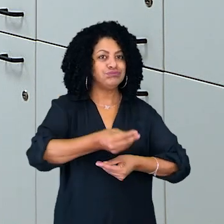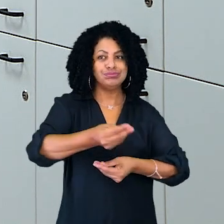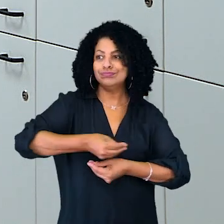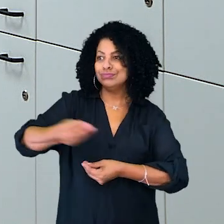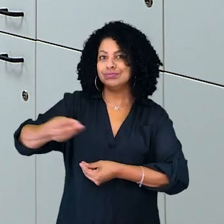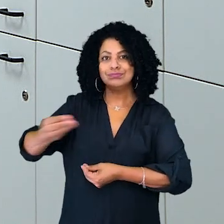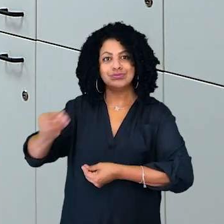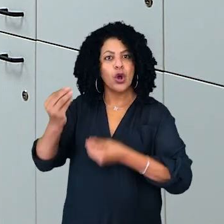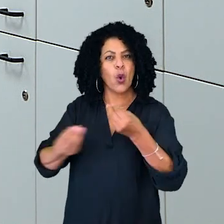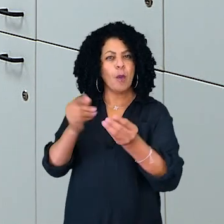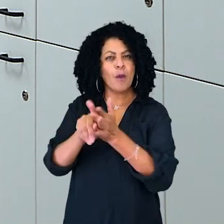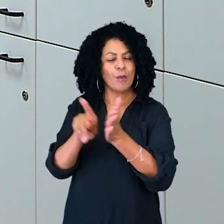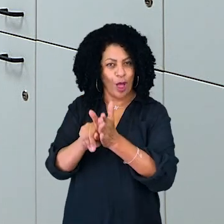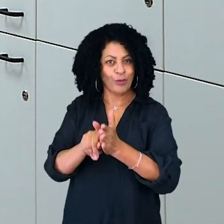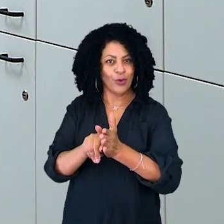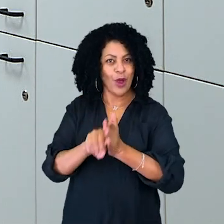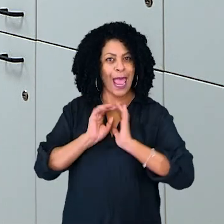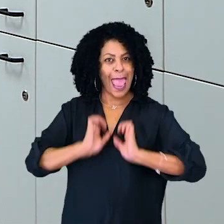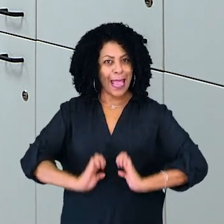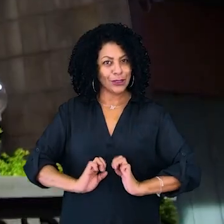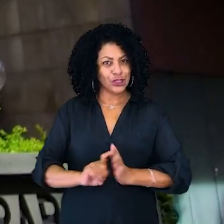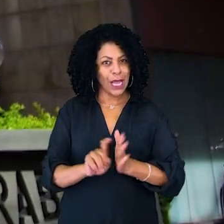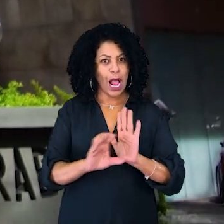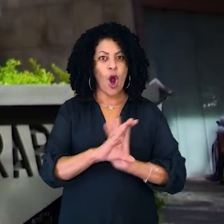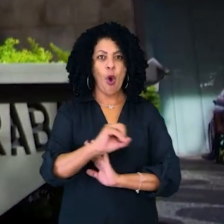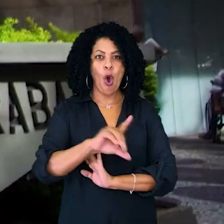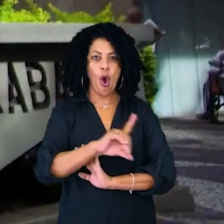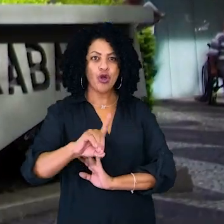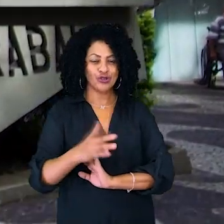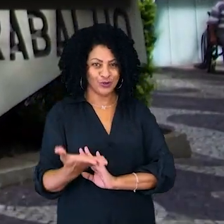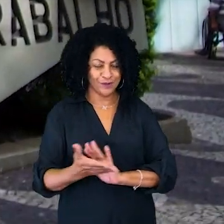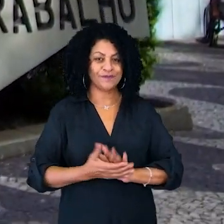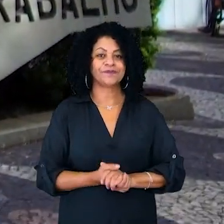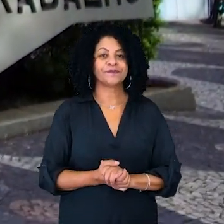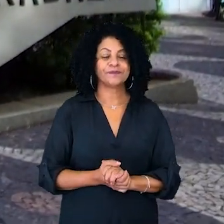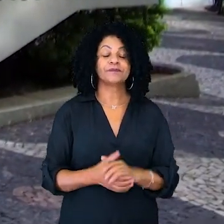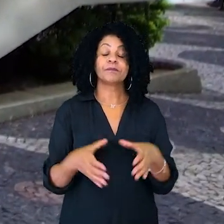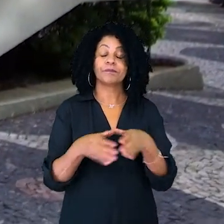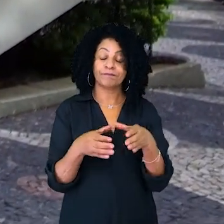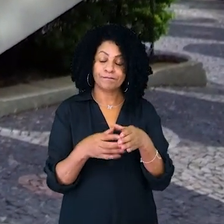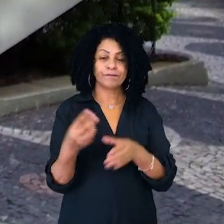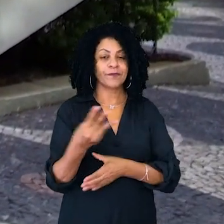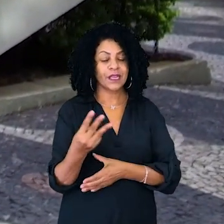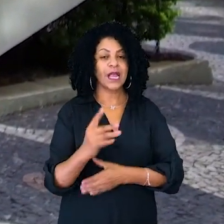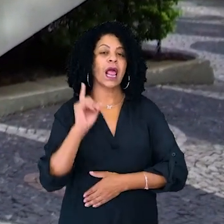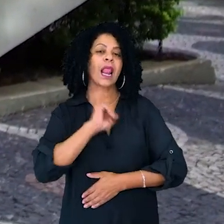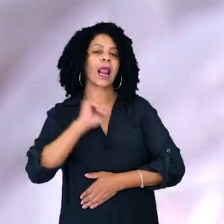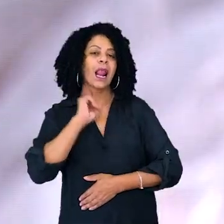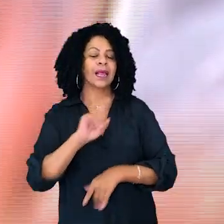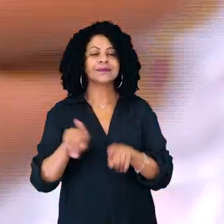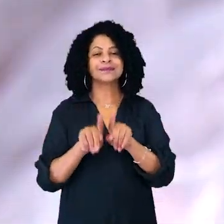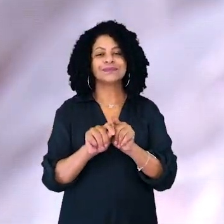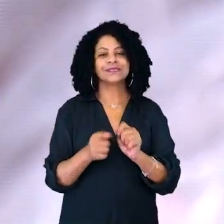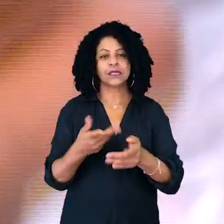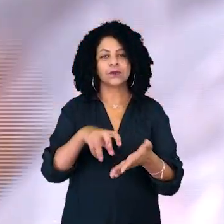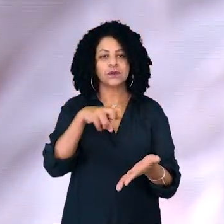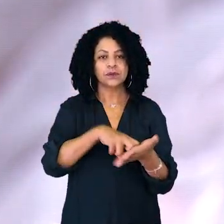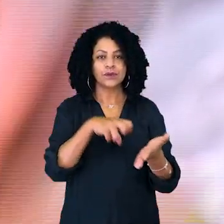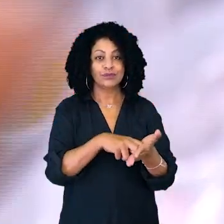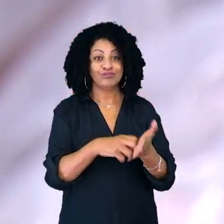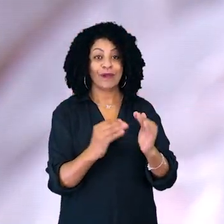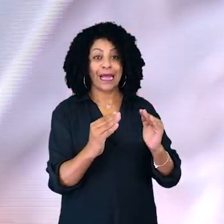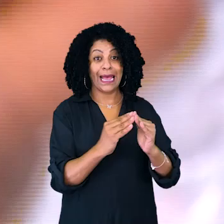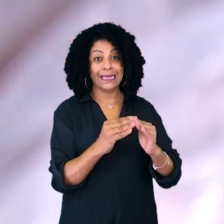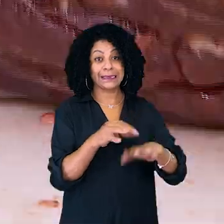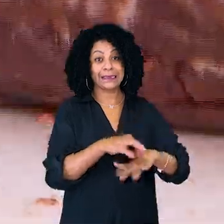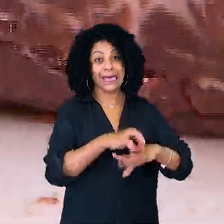distribuía cartilhas sobre o Código de Ética. O Tribunal Regional do Trabalho da Terceira Região, em Minas Gerais, condenou o frigorífico